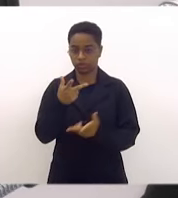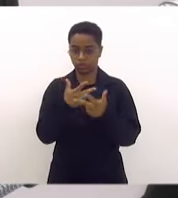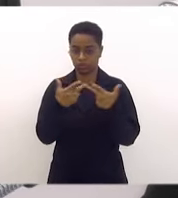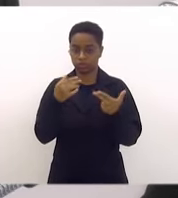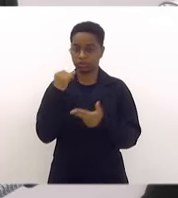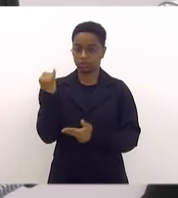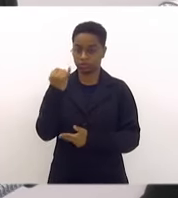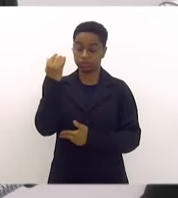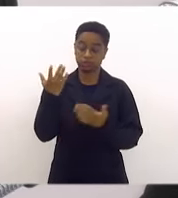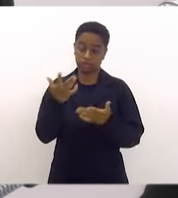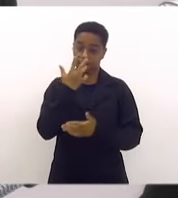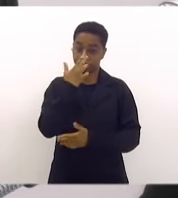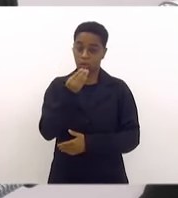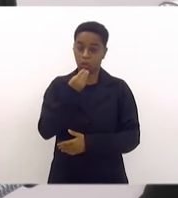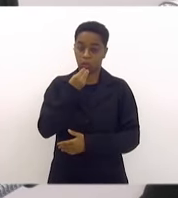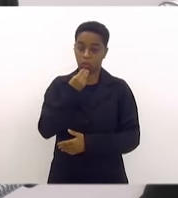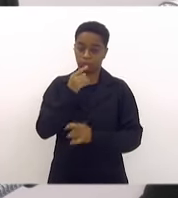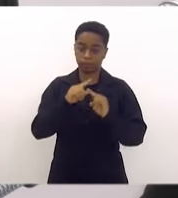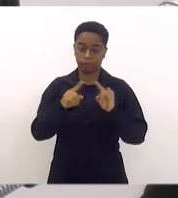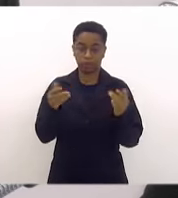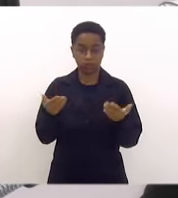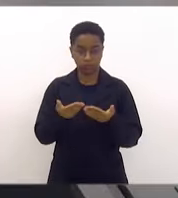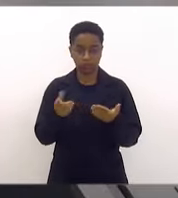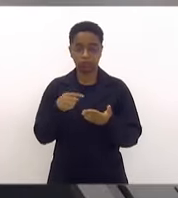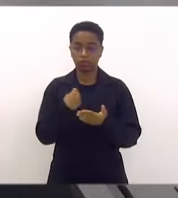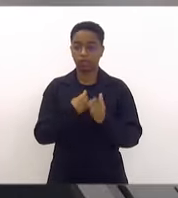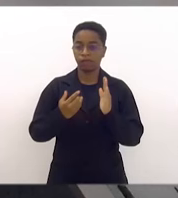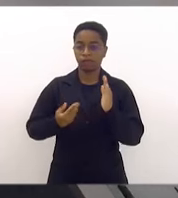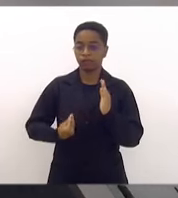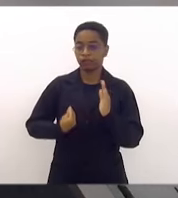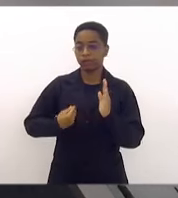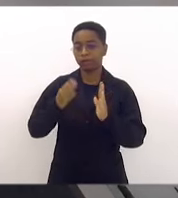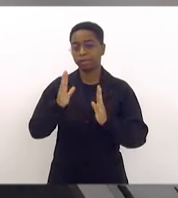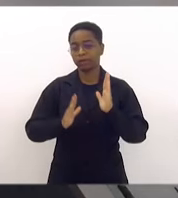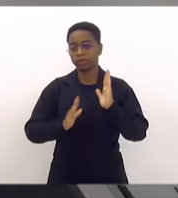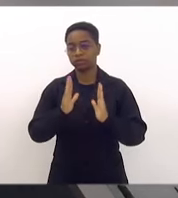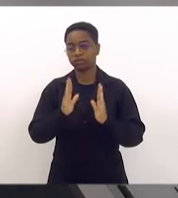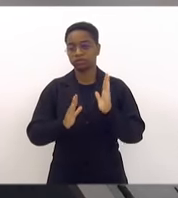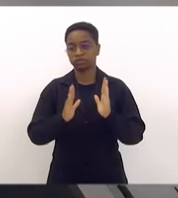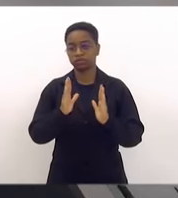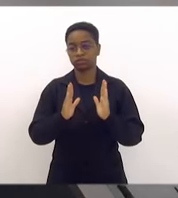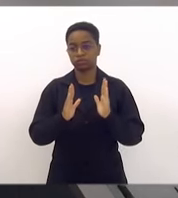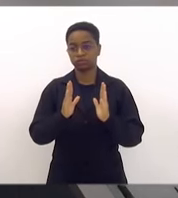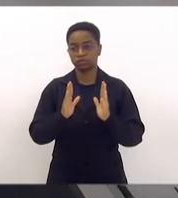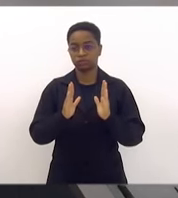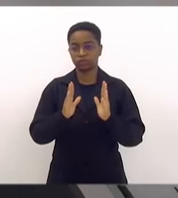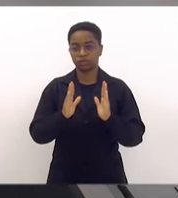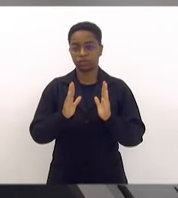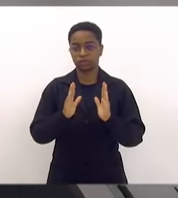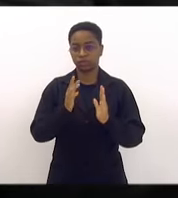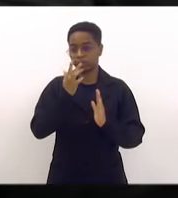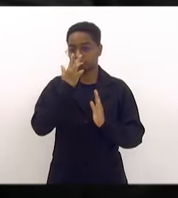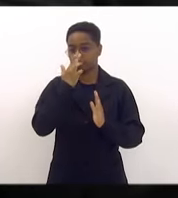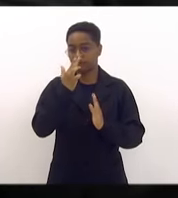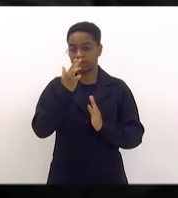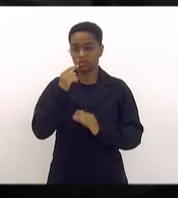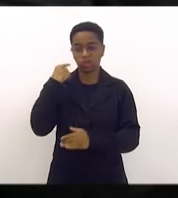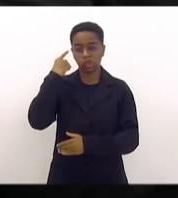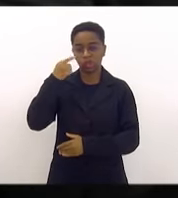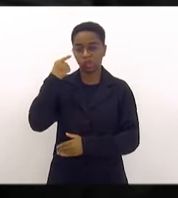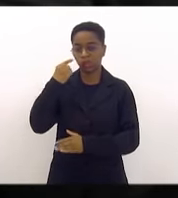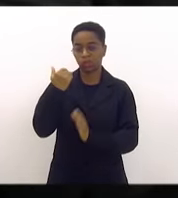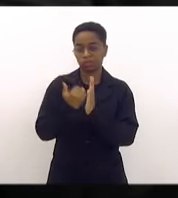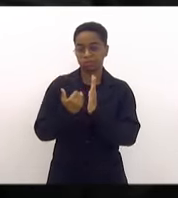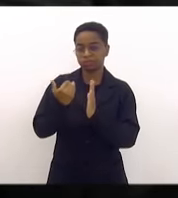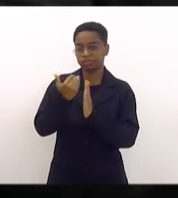parece ser óbvia mas hoje nós vivemos numa época em que a insanidade é tão grande que dizer o